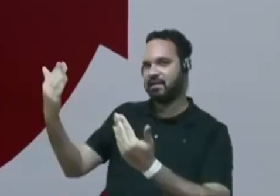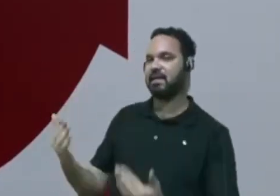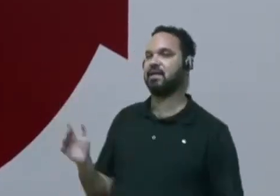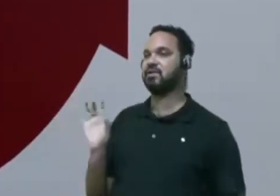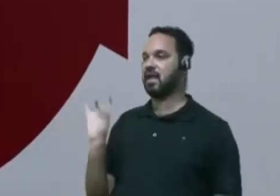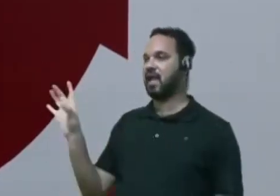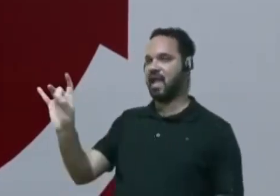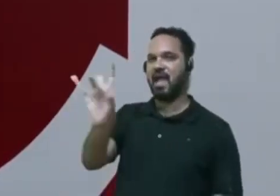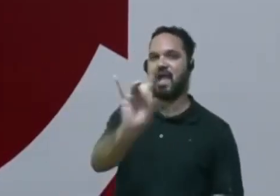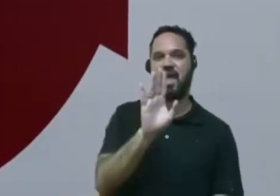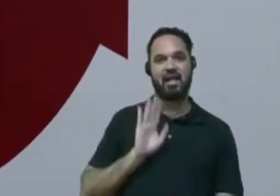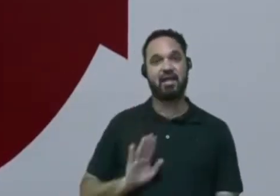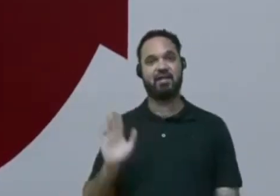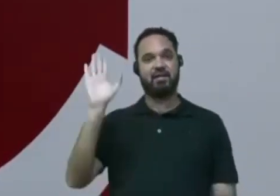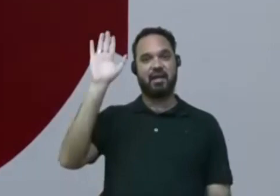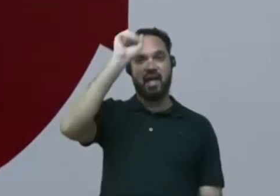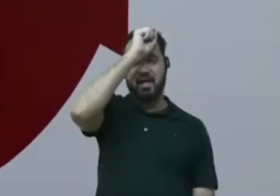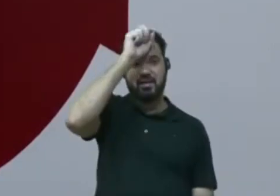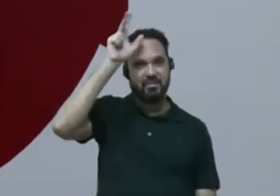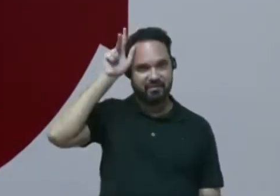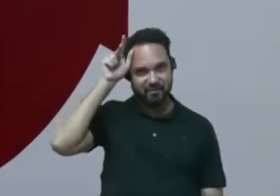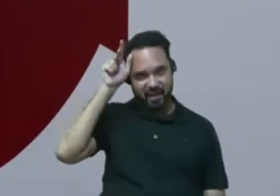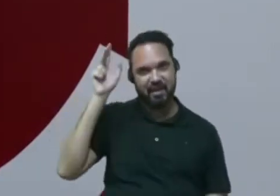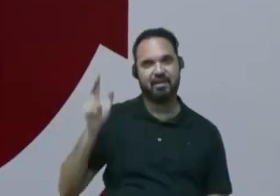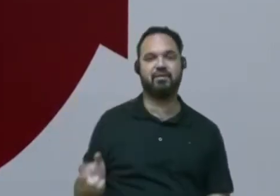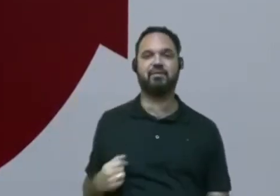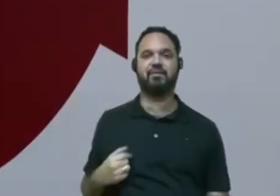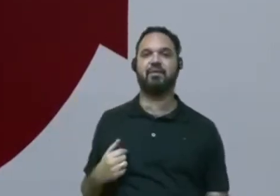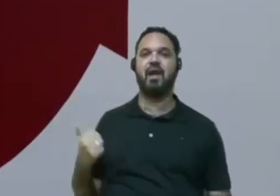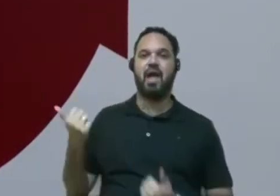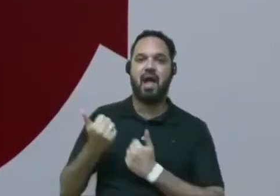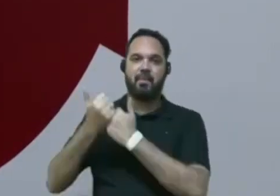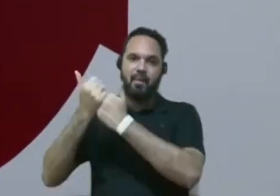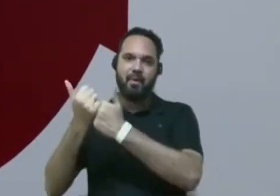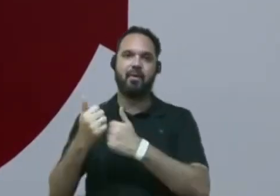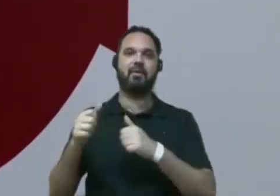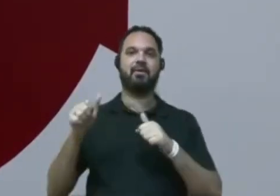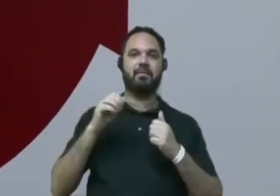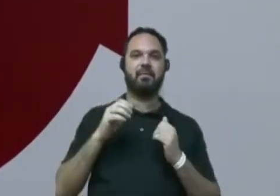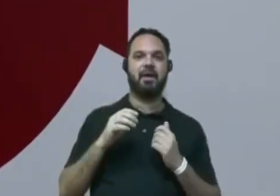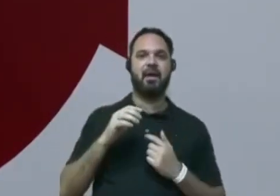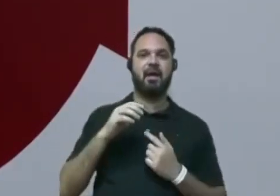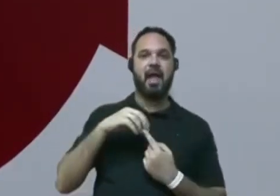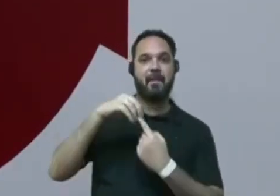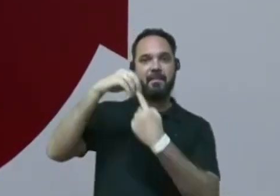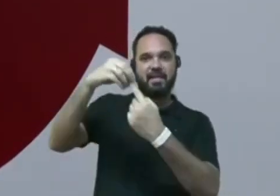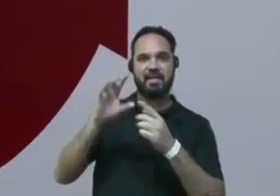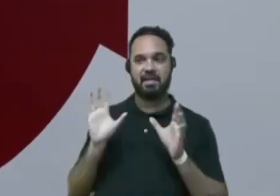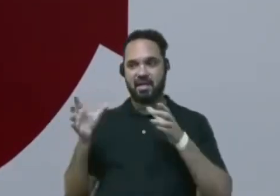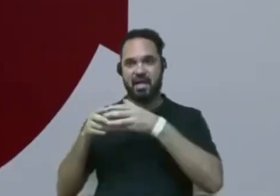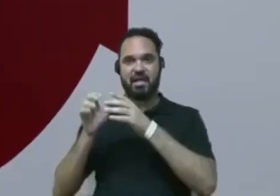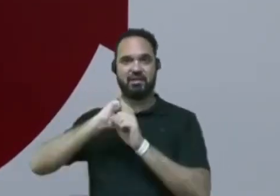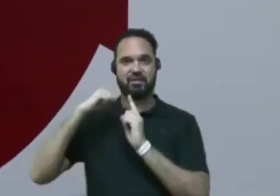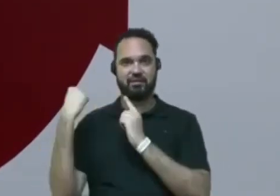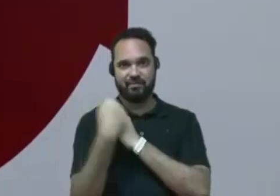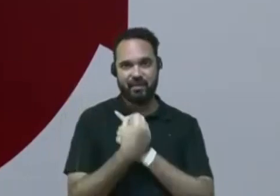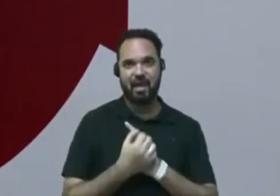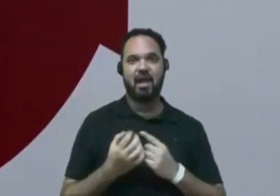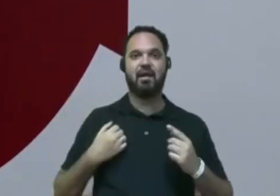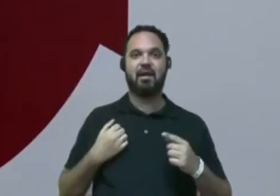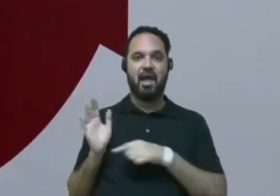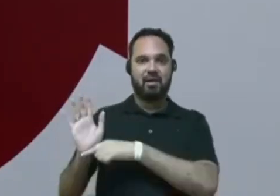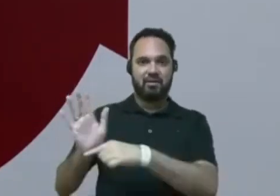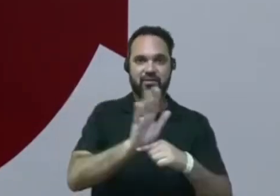presença dos candidatos a prefeito EA prefeita suas equipes de apoio e os representantes da comunidade que aqui estiveram para